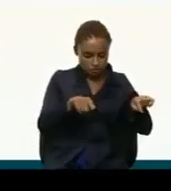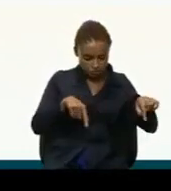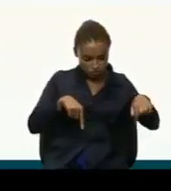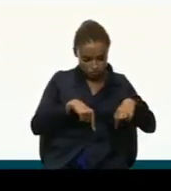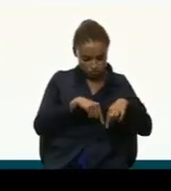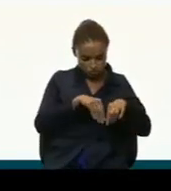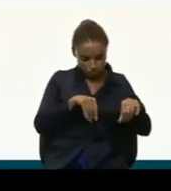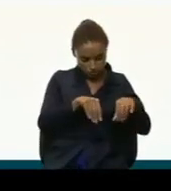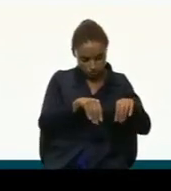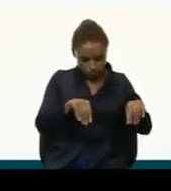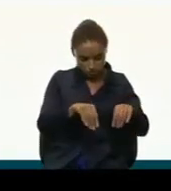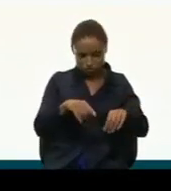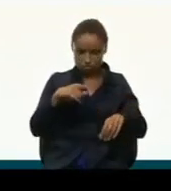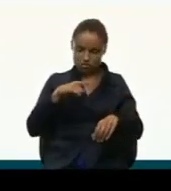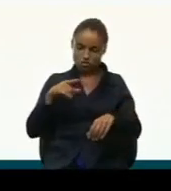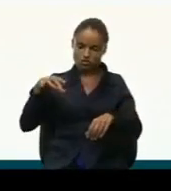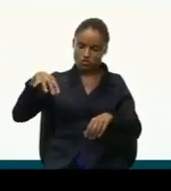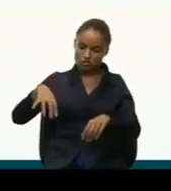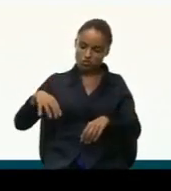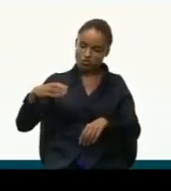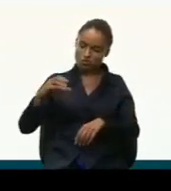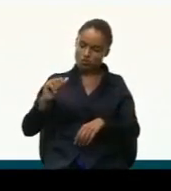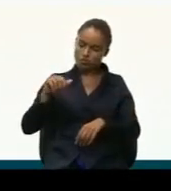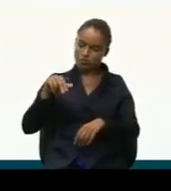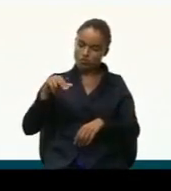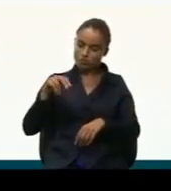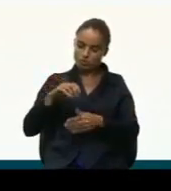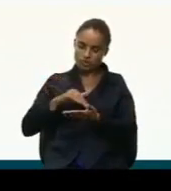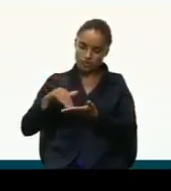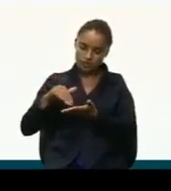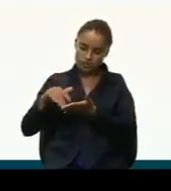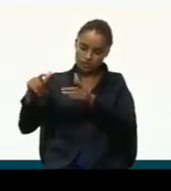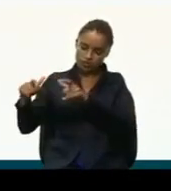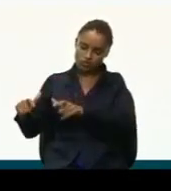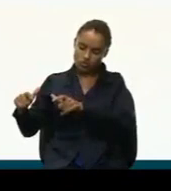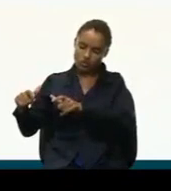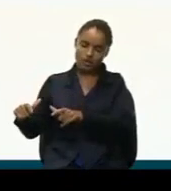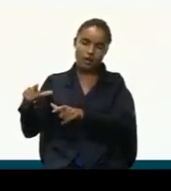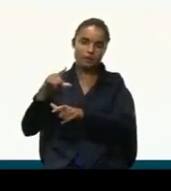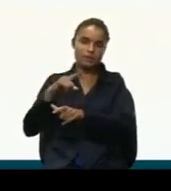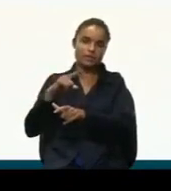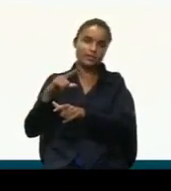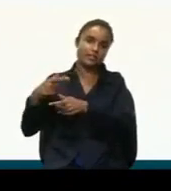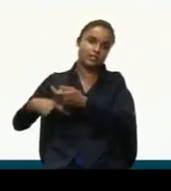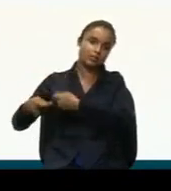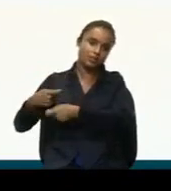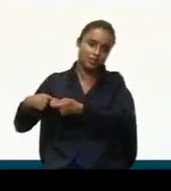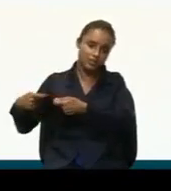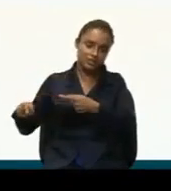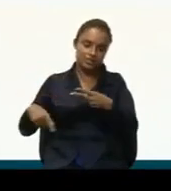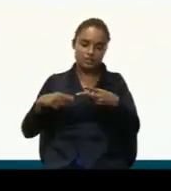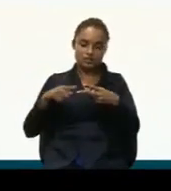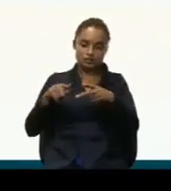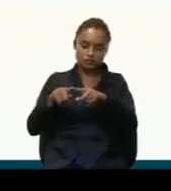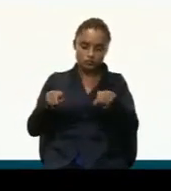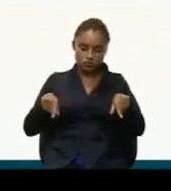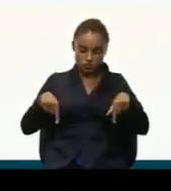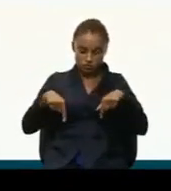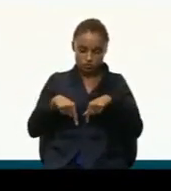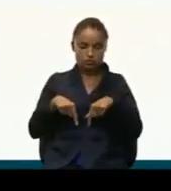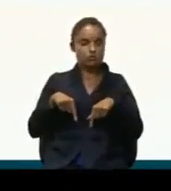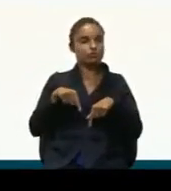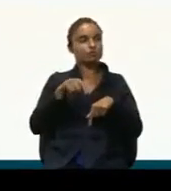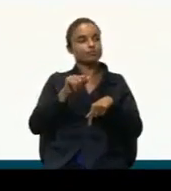coloca um escritório, já abre o almoxarifado, local para guardar o aço, tá? Um depósito